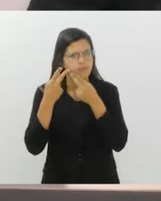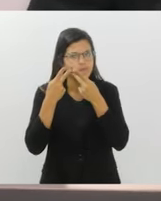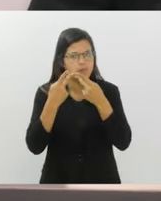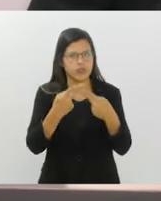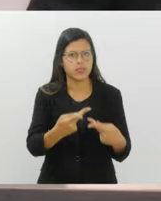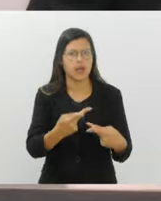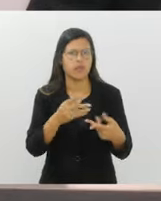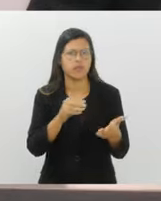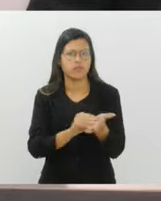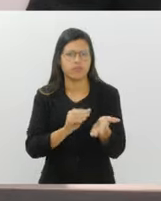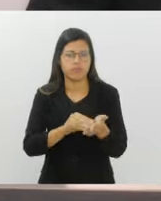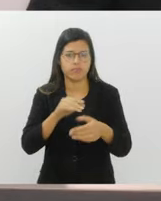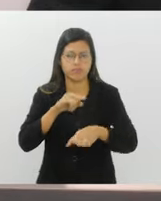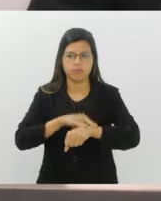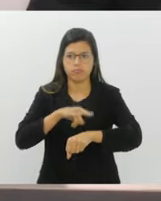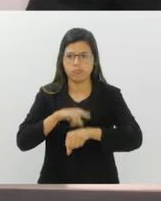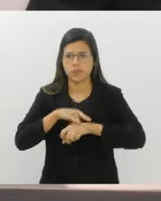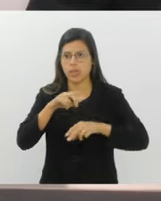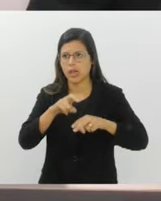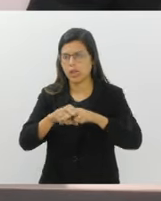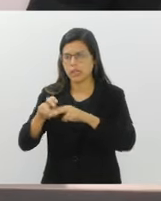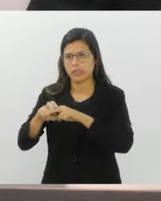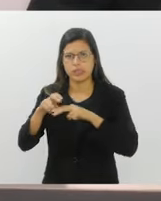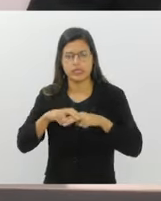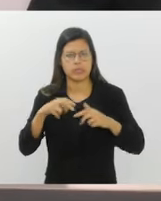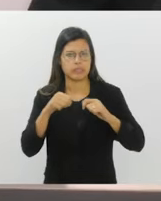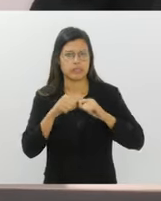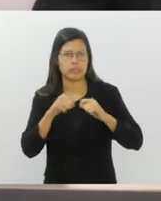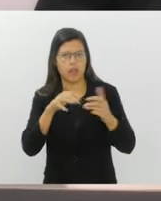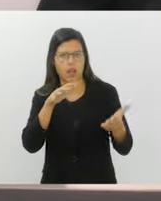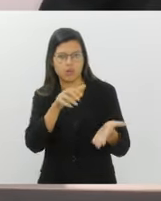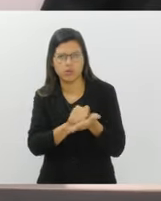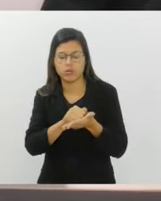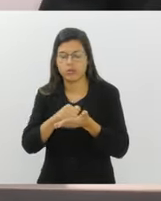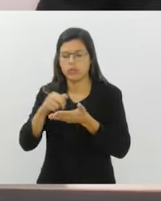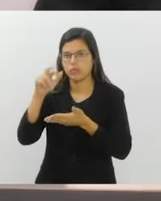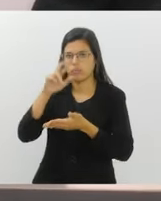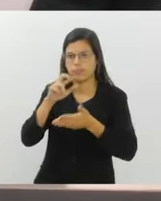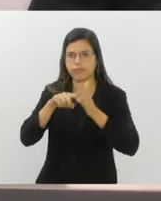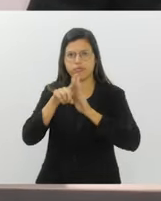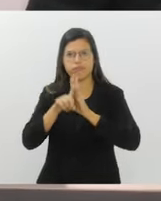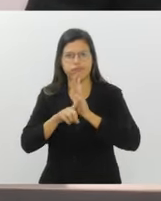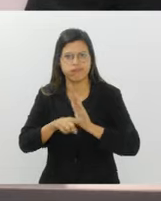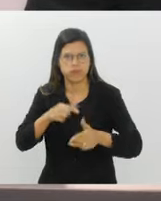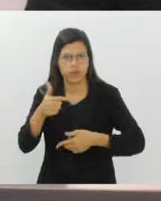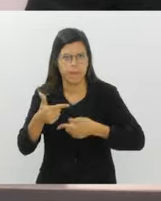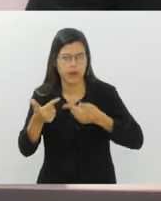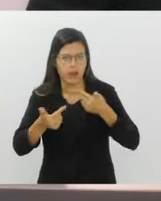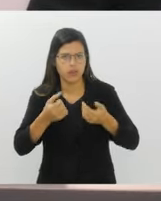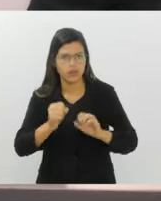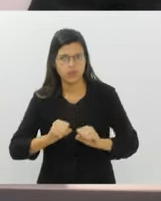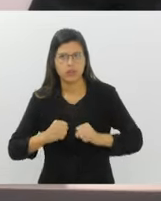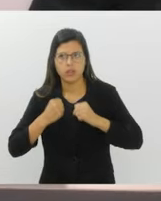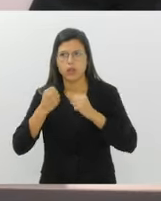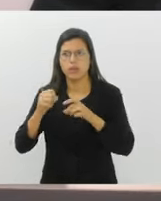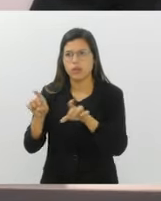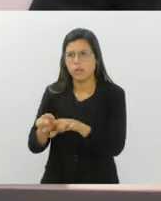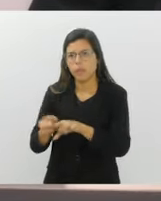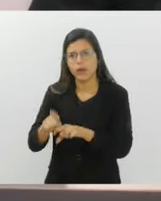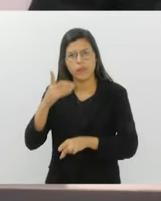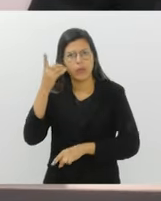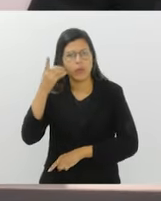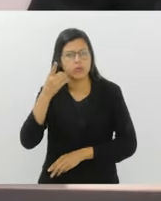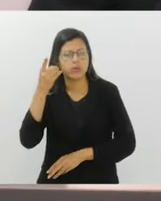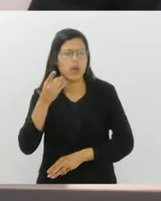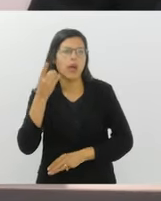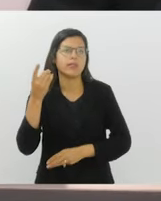banheiro, cadeira, um monte de coisa, fazendo um levantamento, anotando, estudando, correndo atrás, escutando os deputados locais daquilo que